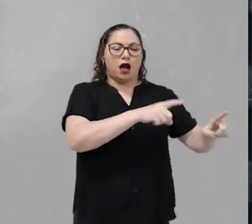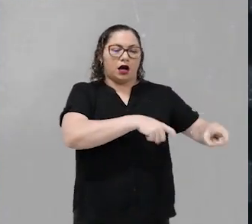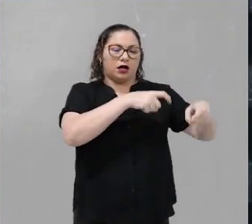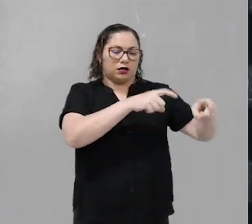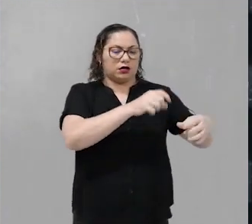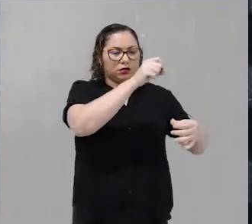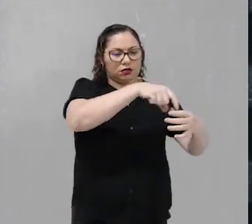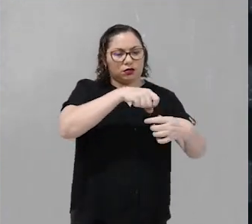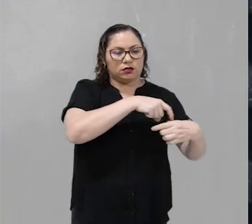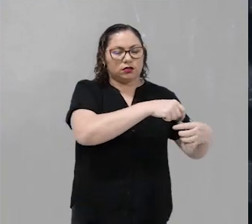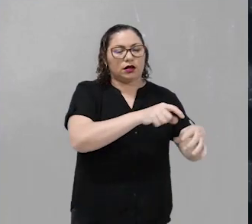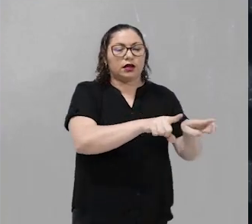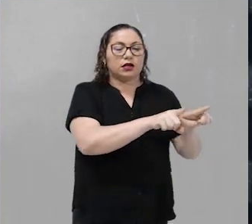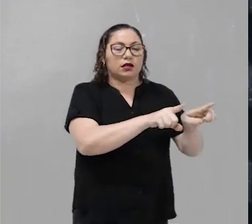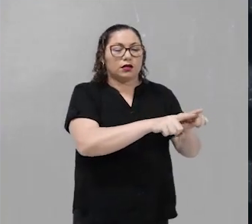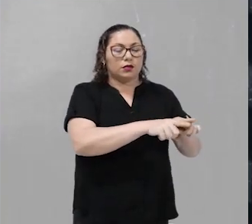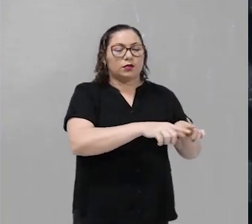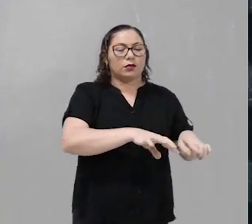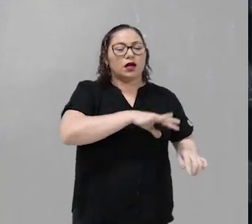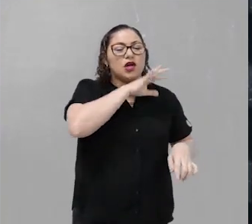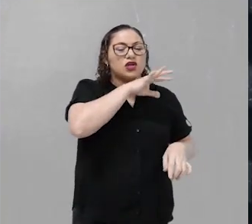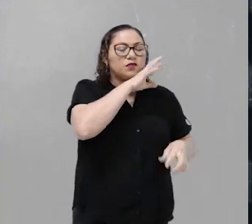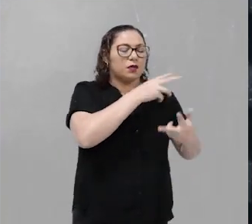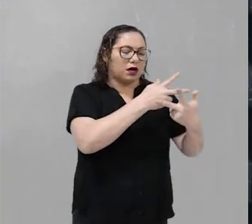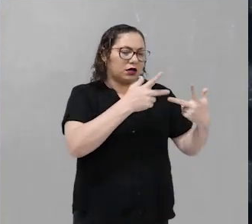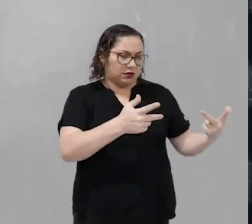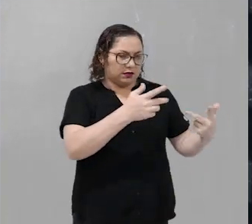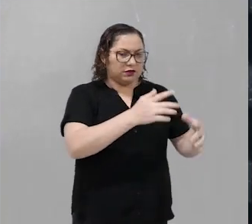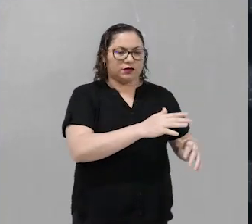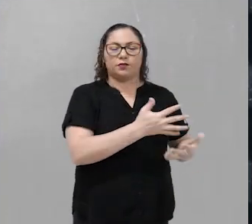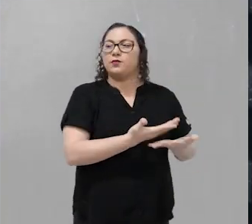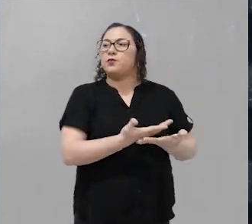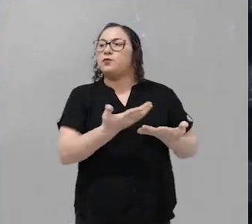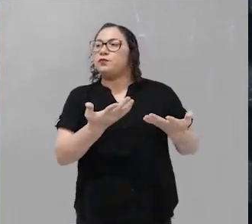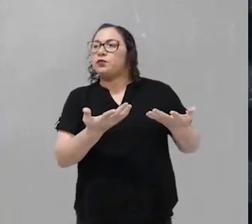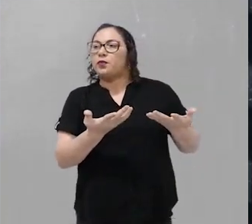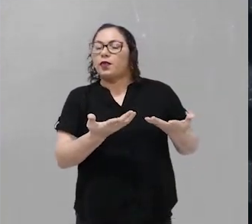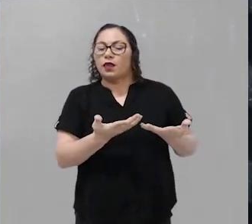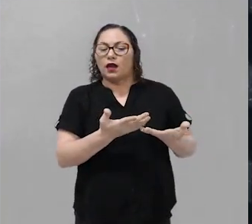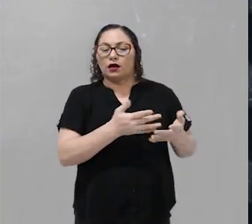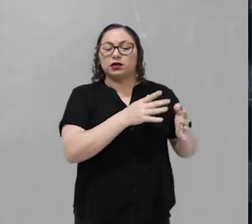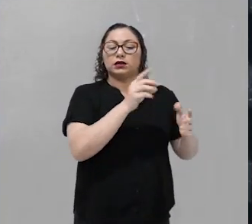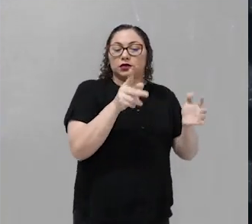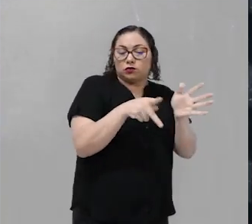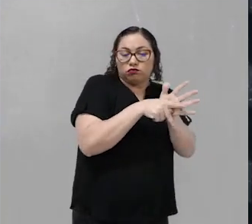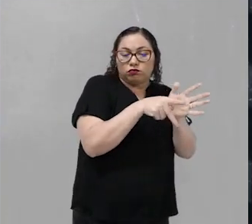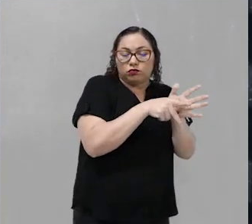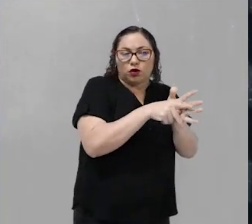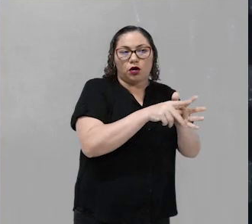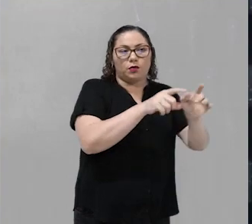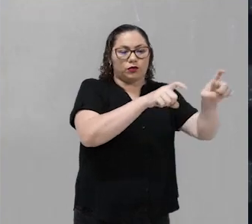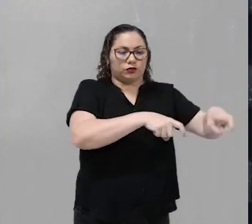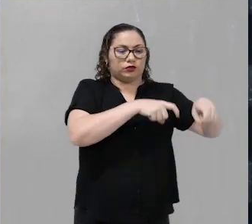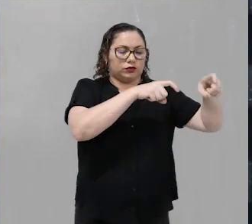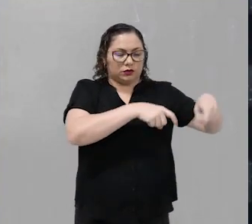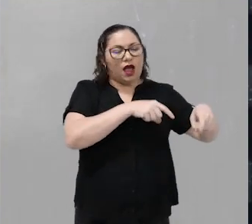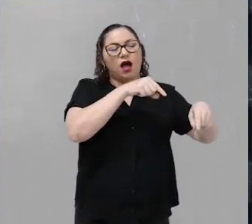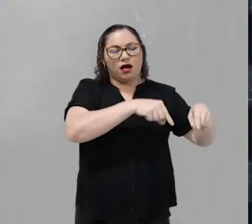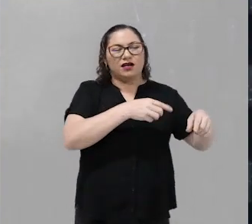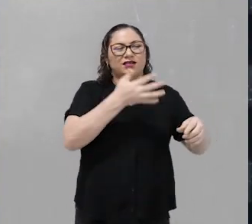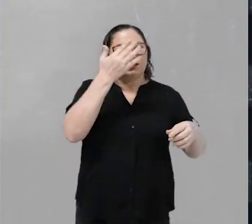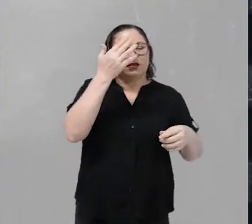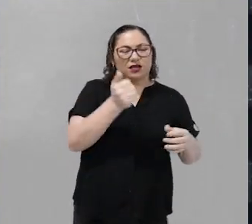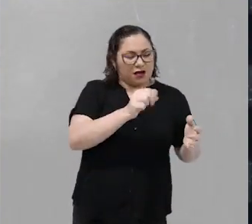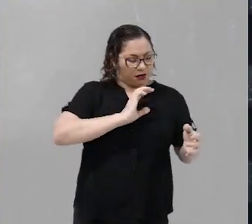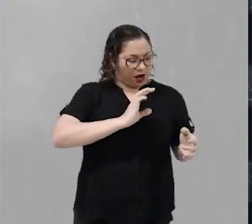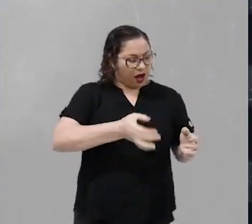pecuária. São marcas, são características das atividades econômicas do espaço rural. E aí, se você já sabe que essas